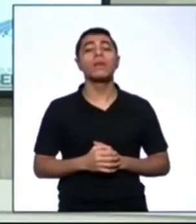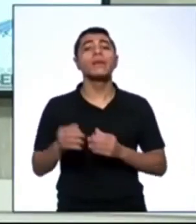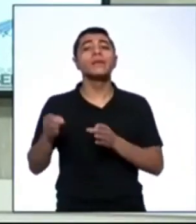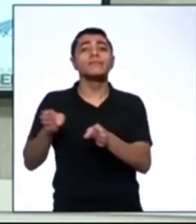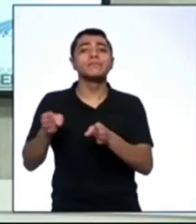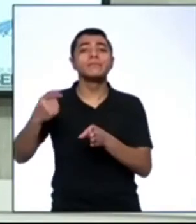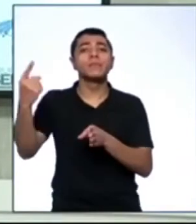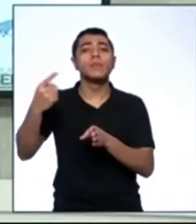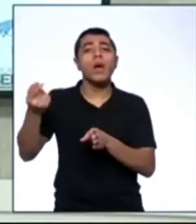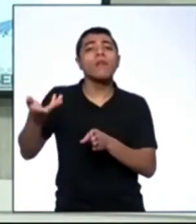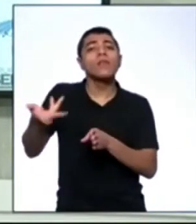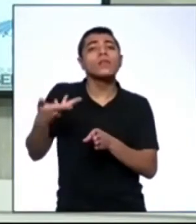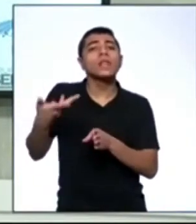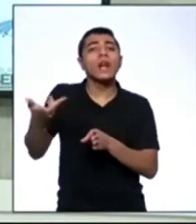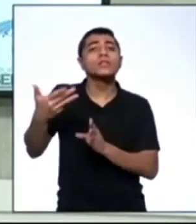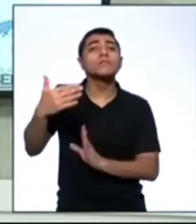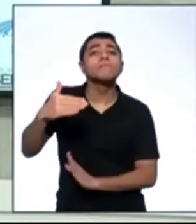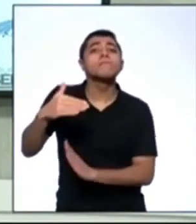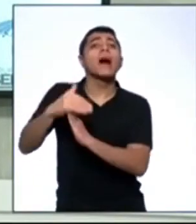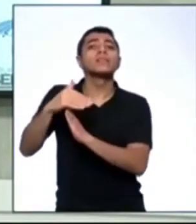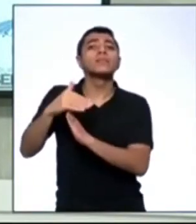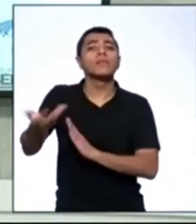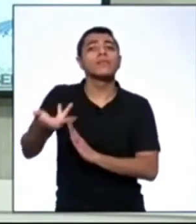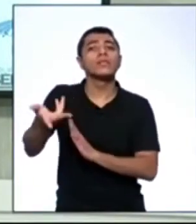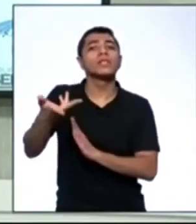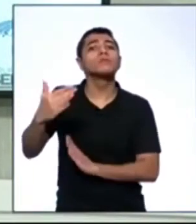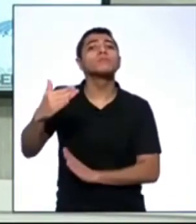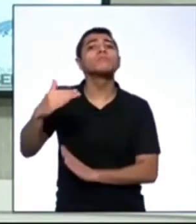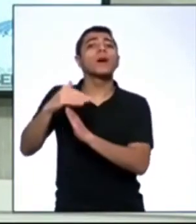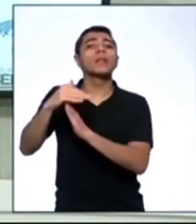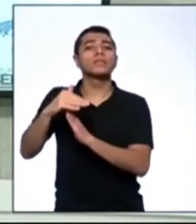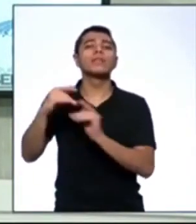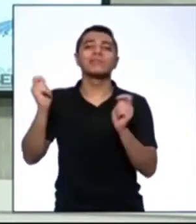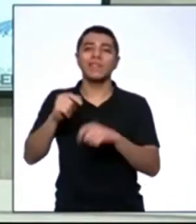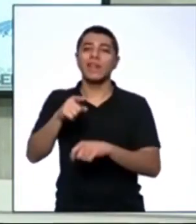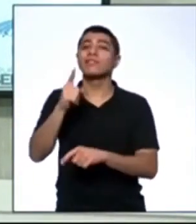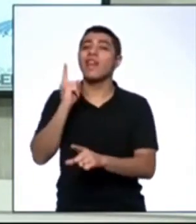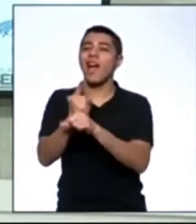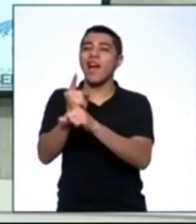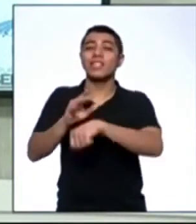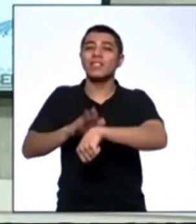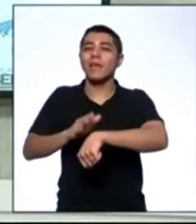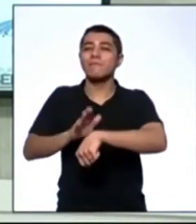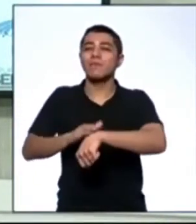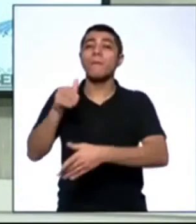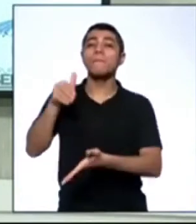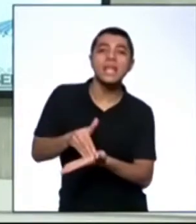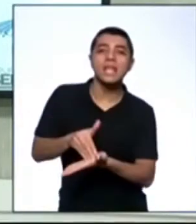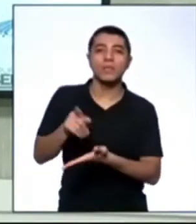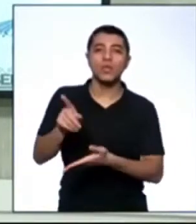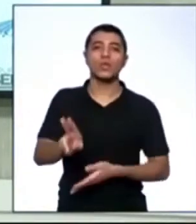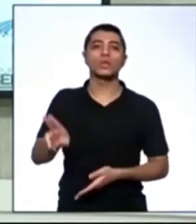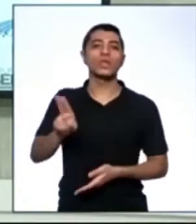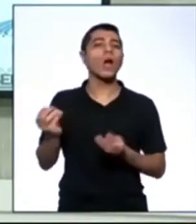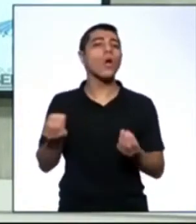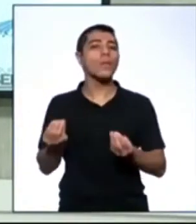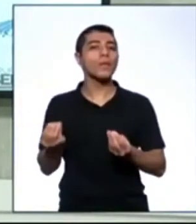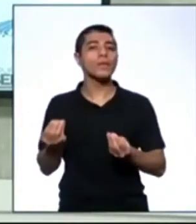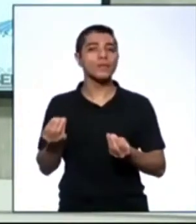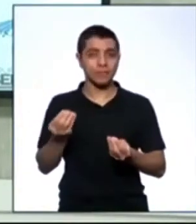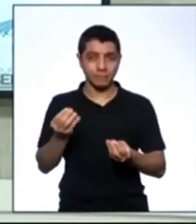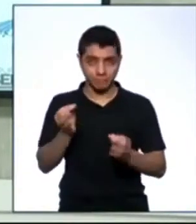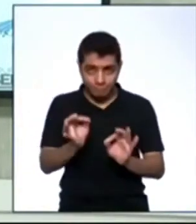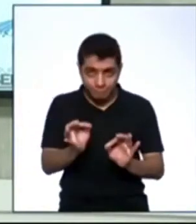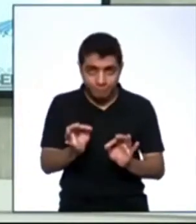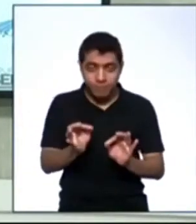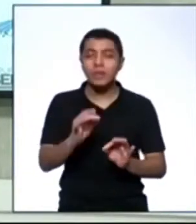as velocidades máximas, você acha o tempo mínimo que ele pode realizar cada trecho, não é verdade? Vamos lá, vamos para o texto